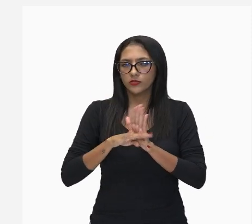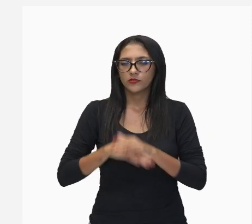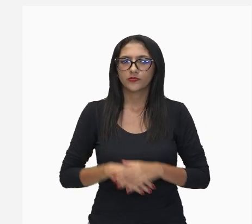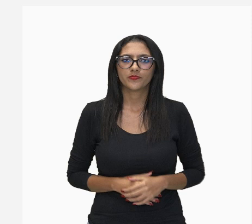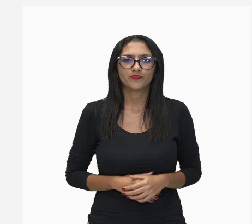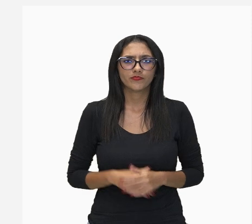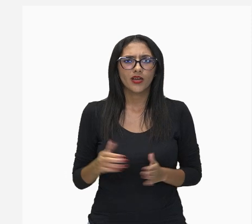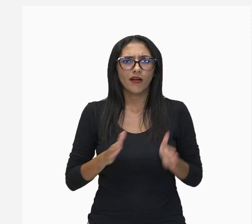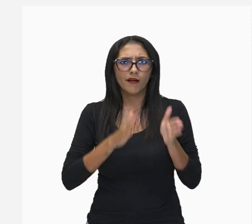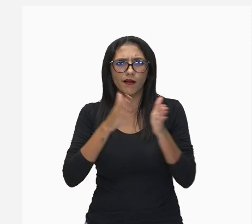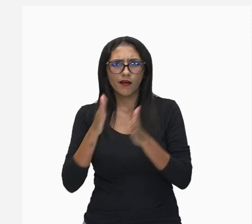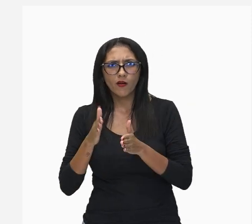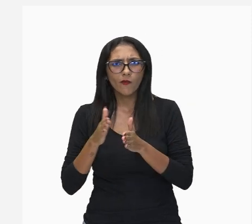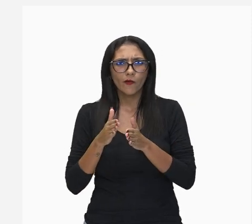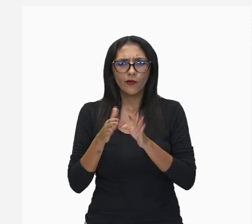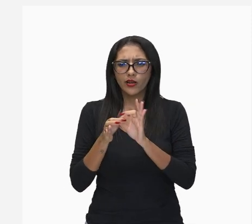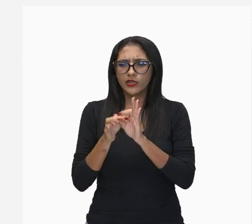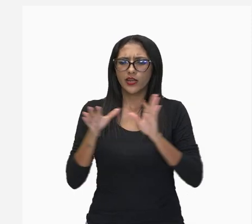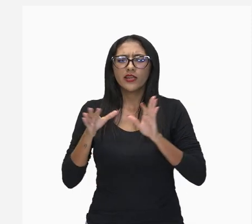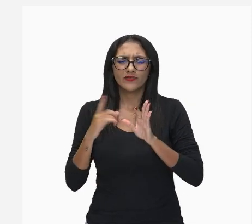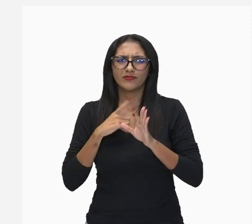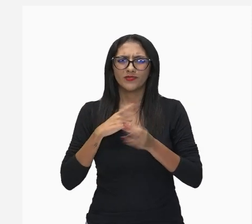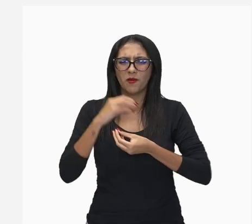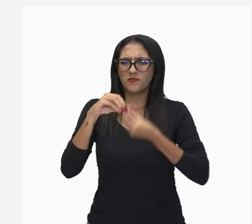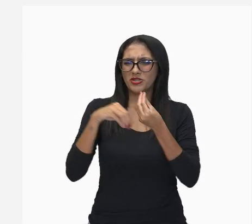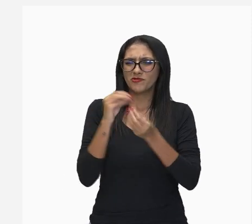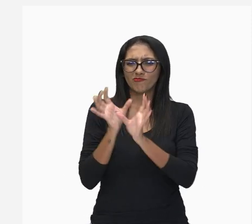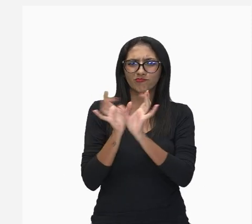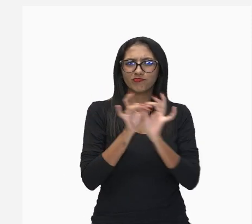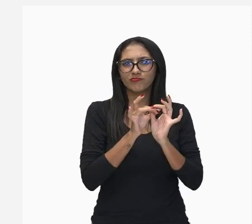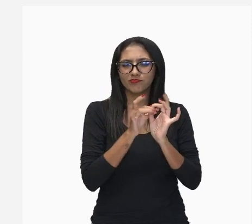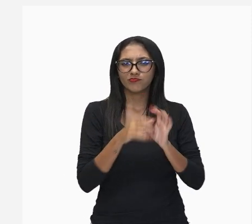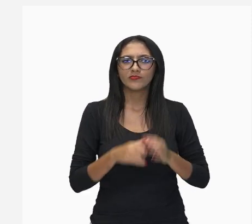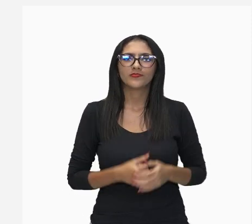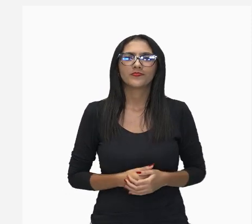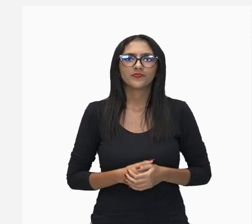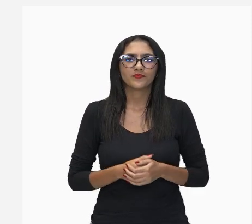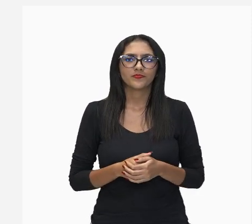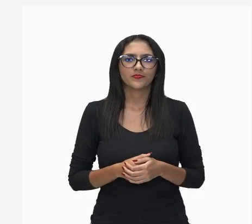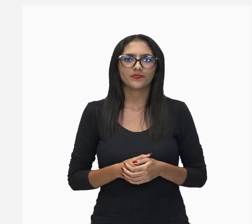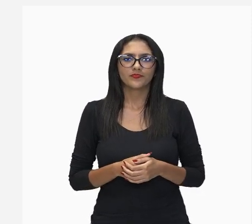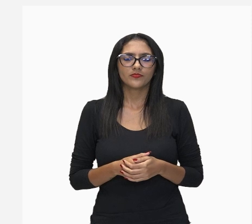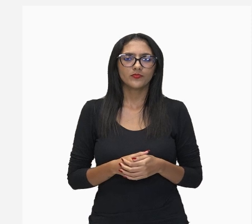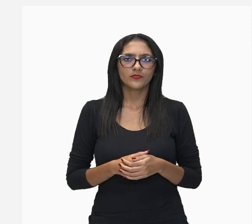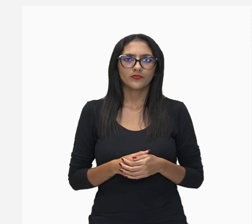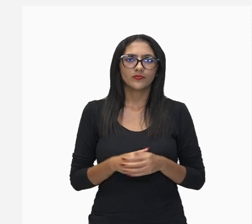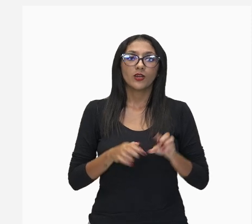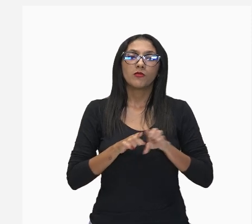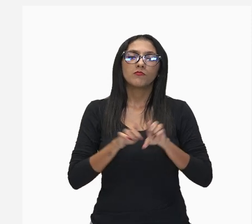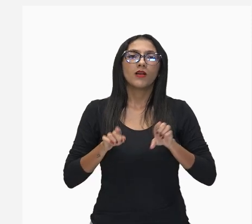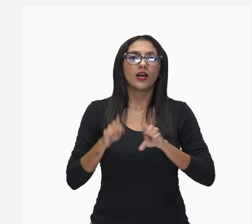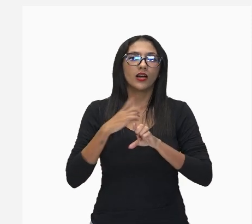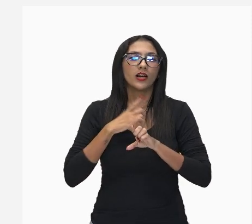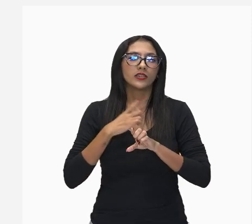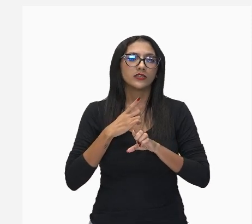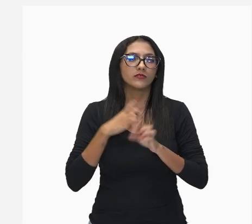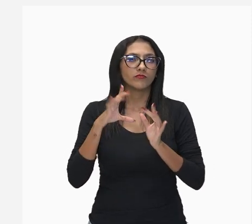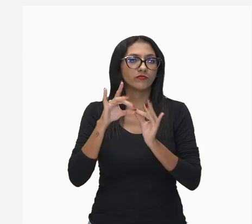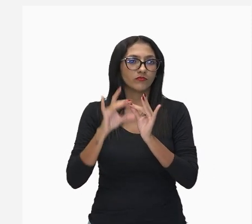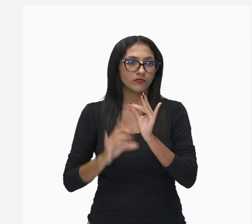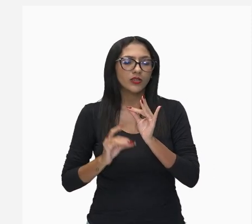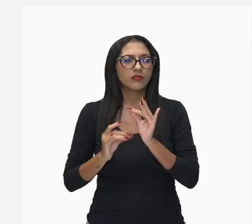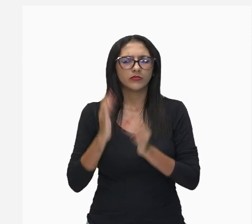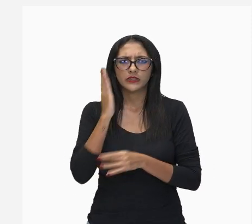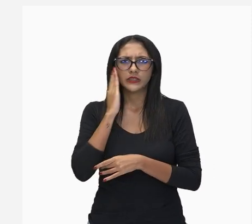livre, não, esses dois discursos se misturam, gente. Por isso, as falas do personagem, do narrador, que sabe tudo